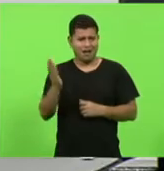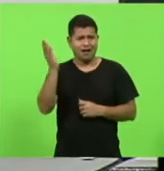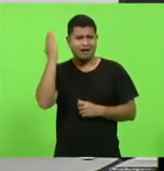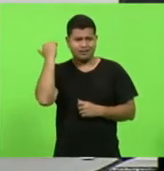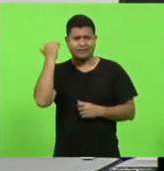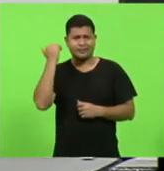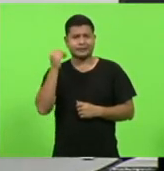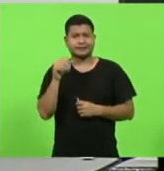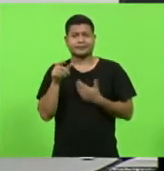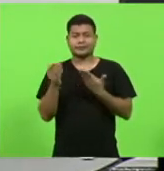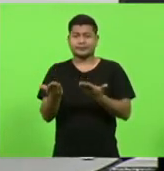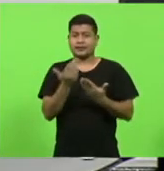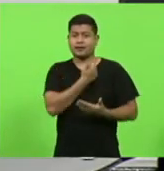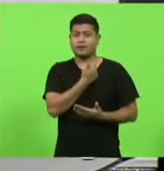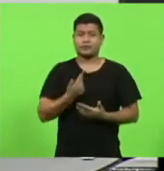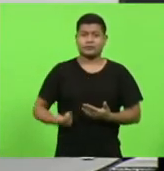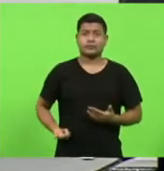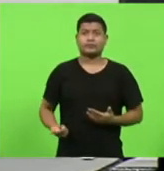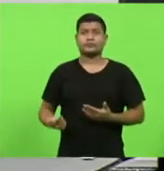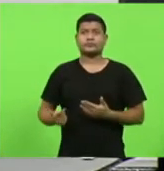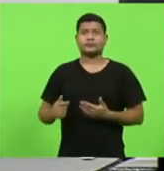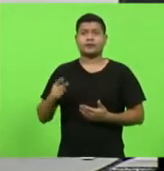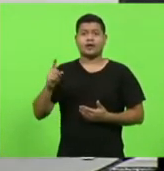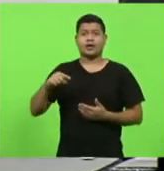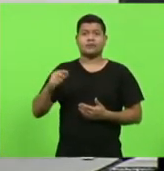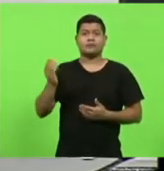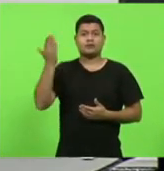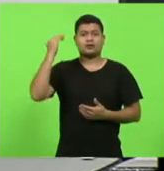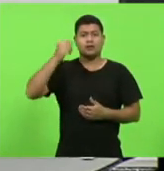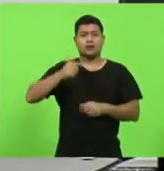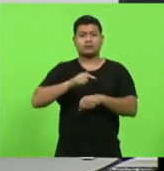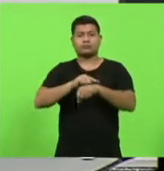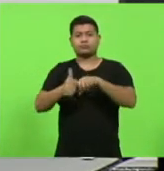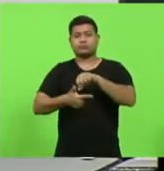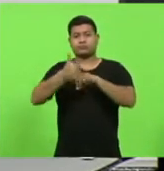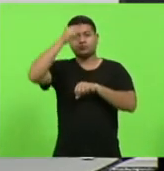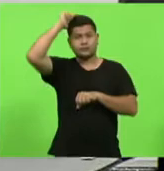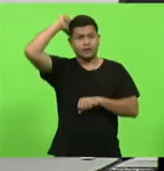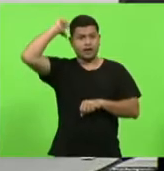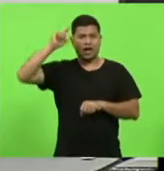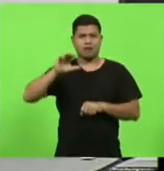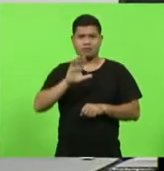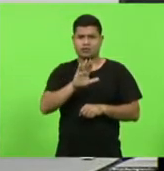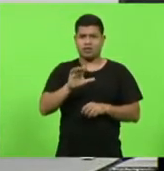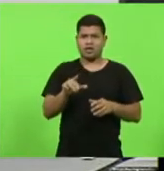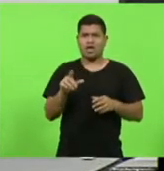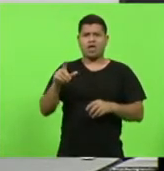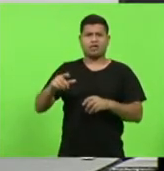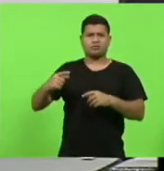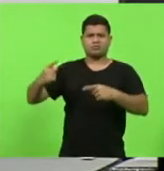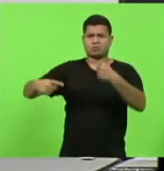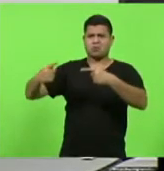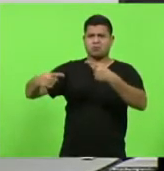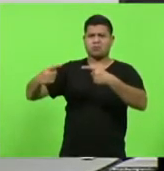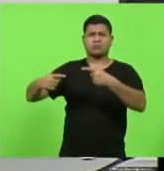naquela época, o governador, que era o Espiridião, nem se dava tão bem com o